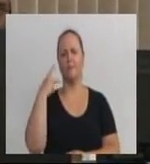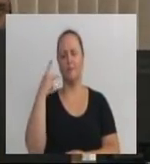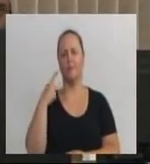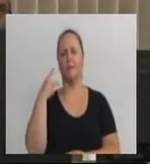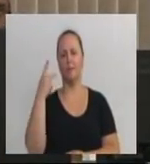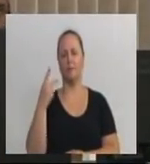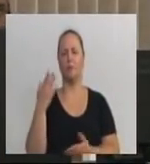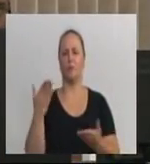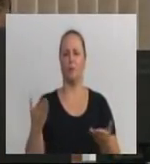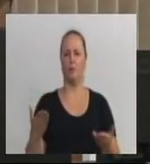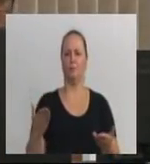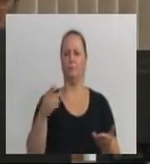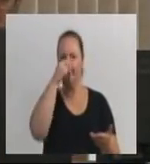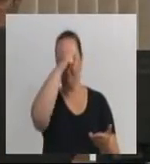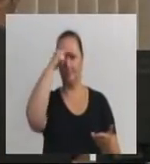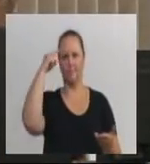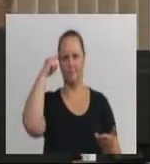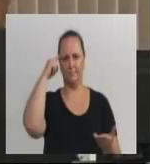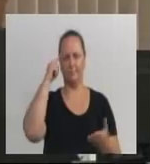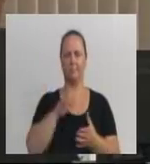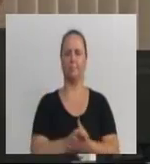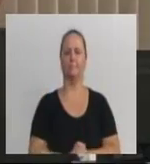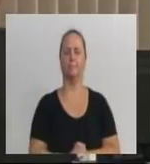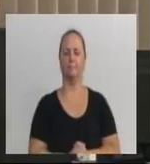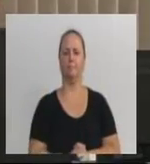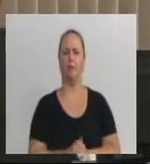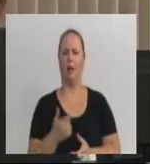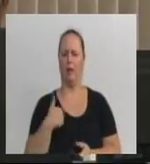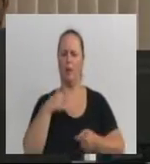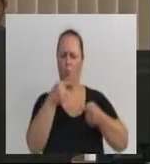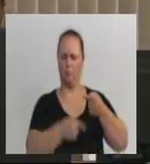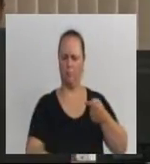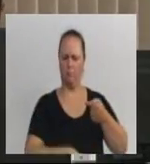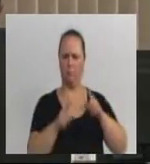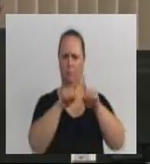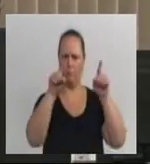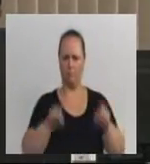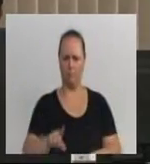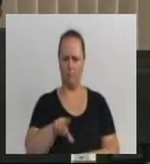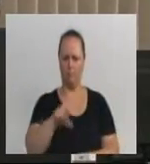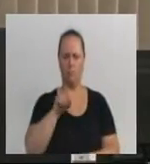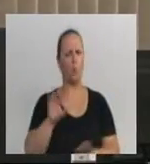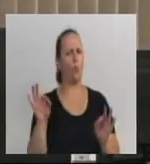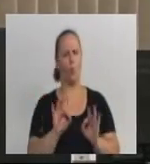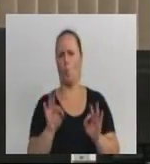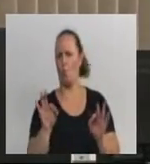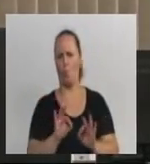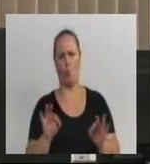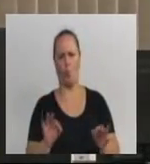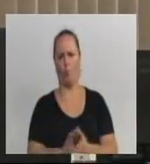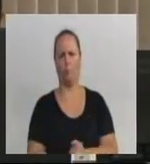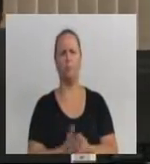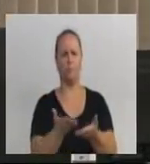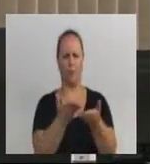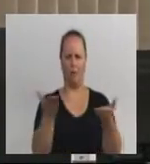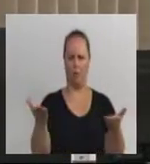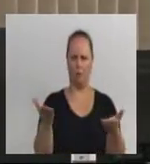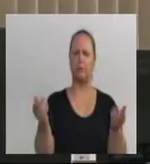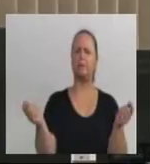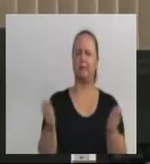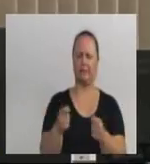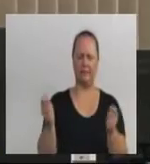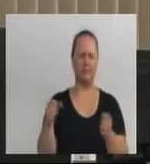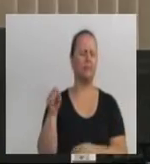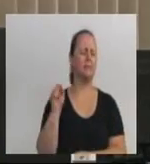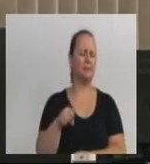cargo comissionado. Vocês ocupam, sim, cargos comissionados e fazem defesa aqui em relação a cargos comissionados. Eu ocupei um cargo comissionado,